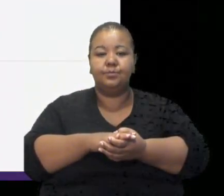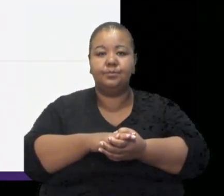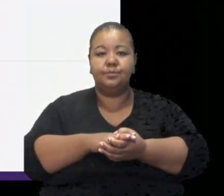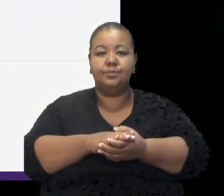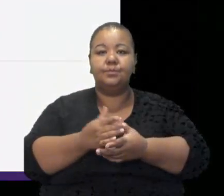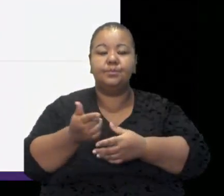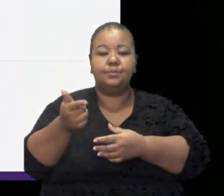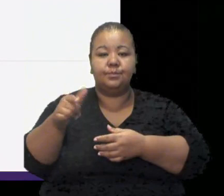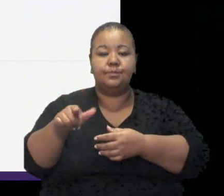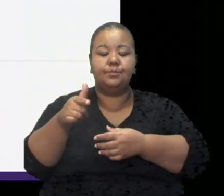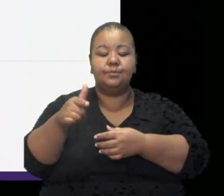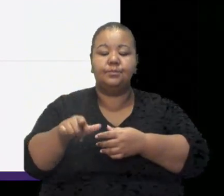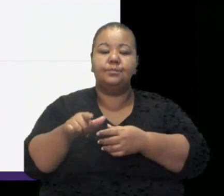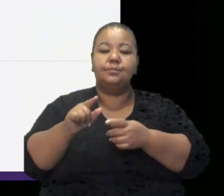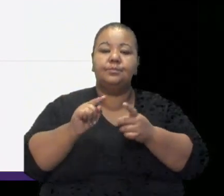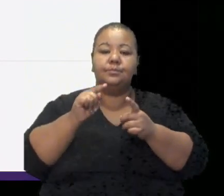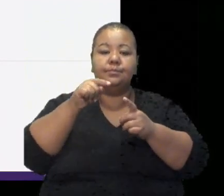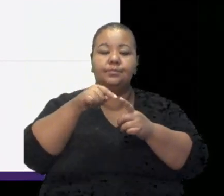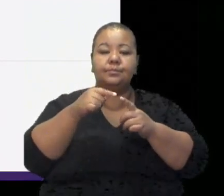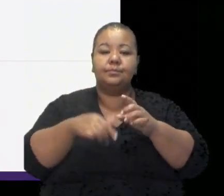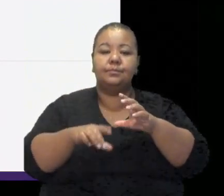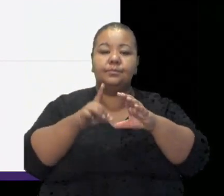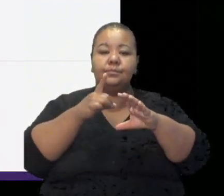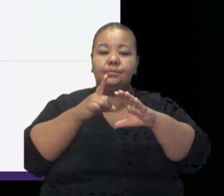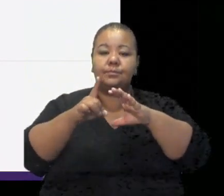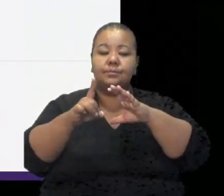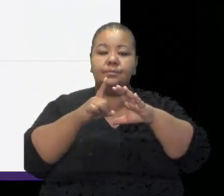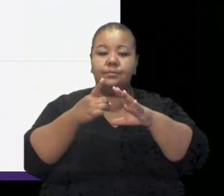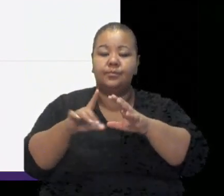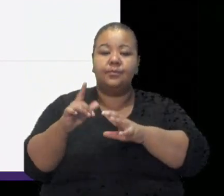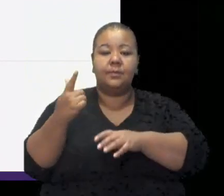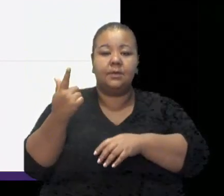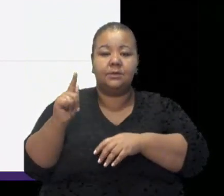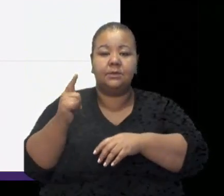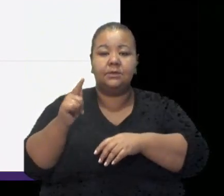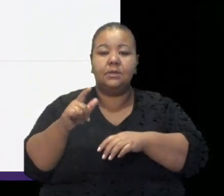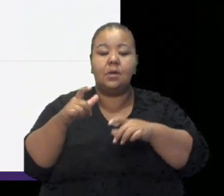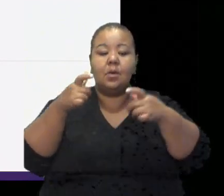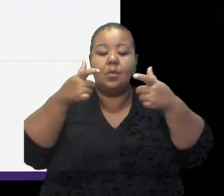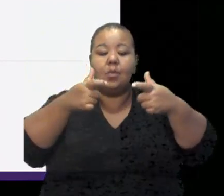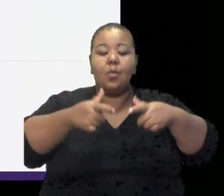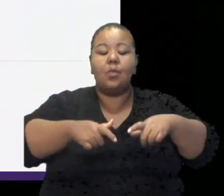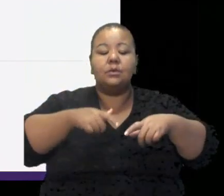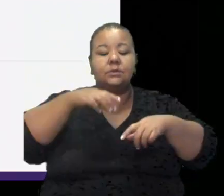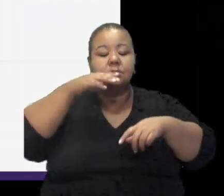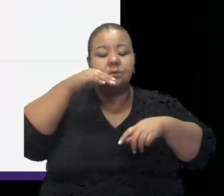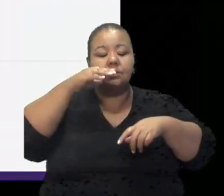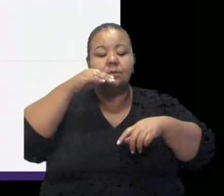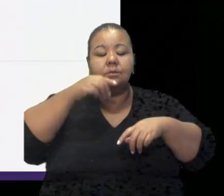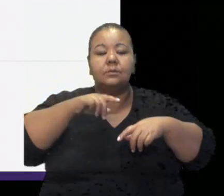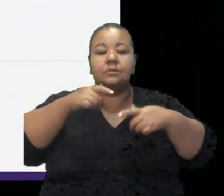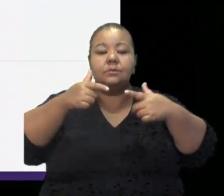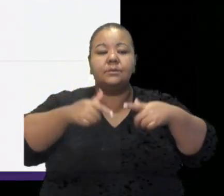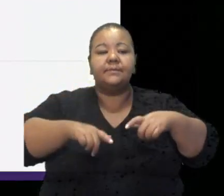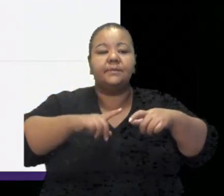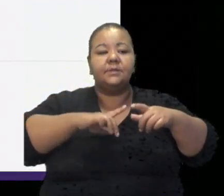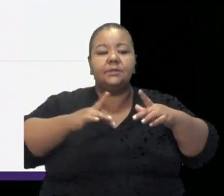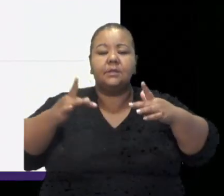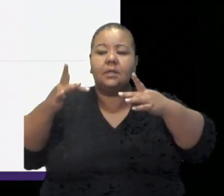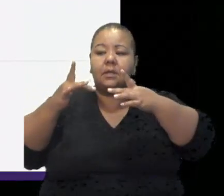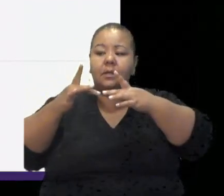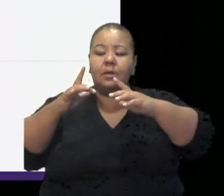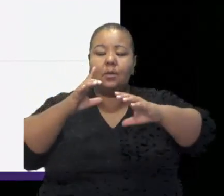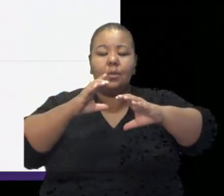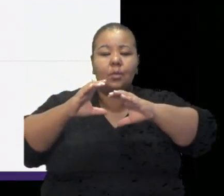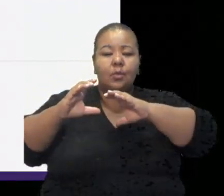Outro objetivo de se trabalhar bem o layout é a coordenação gerencial. Então, a localização dos colaboradores e a disposição de comunicação